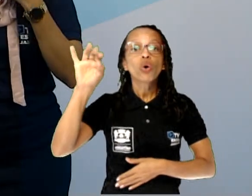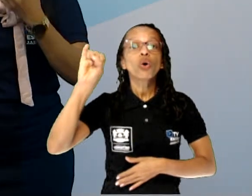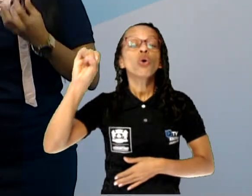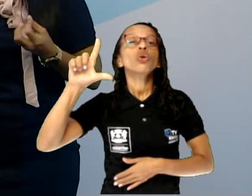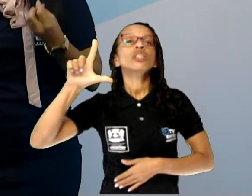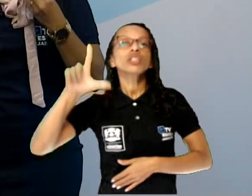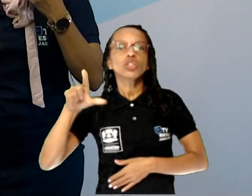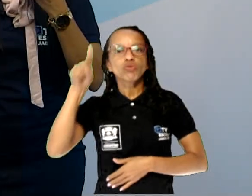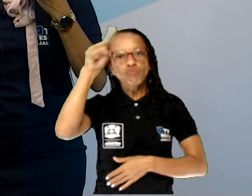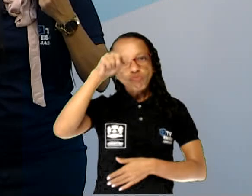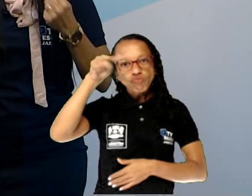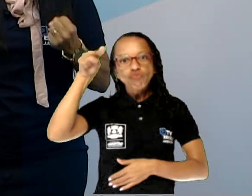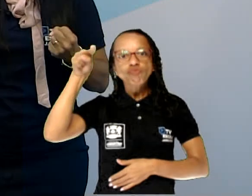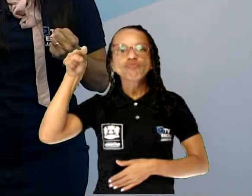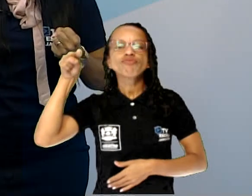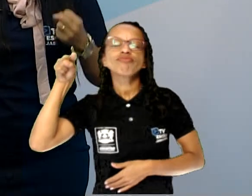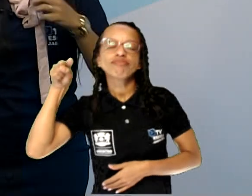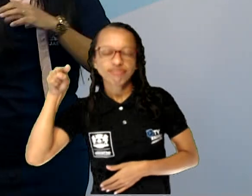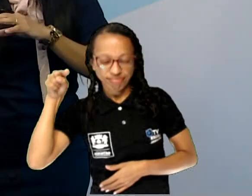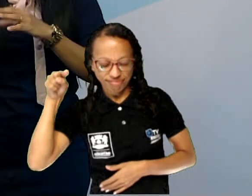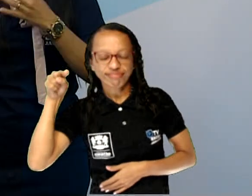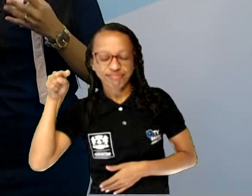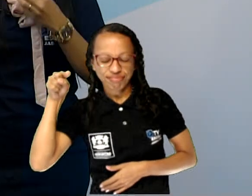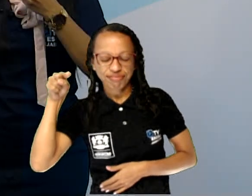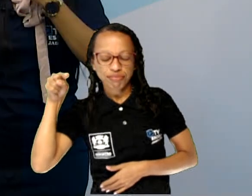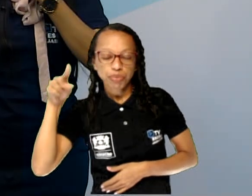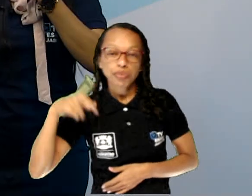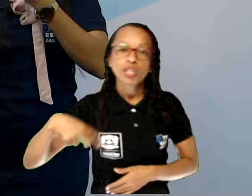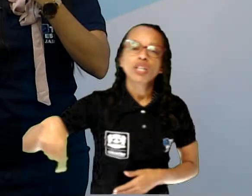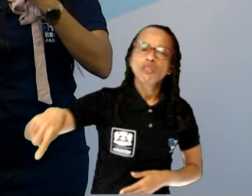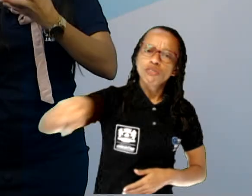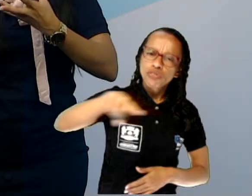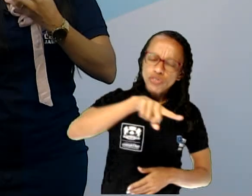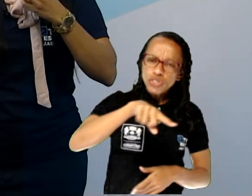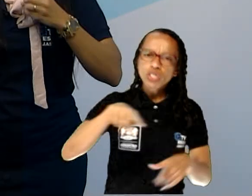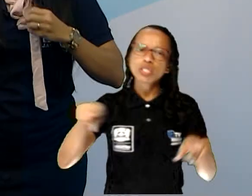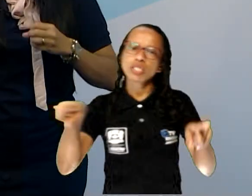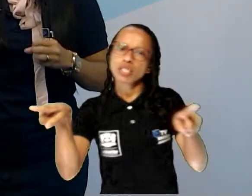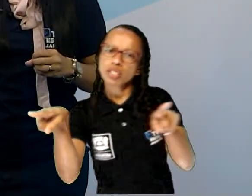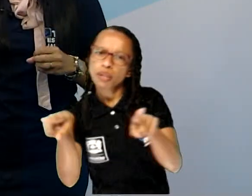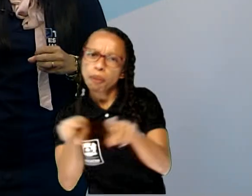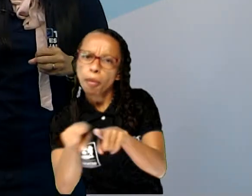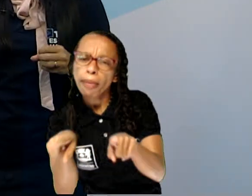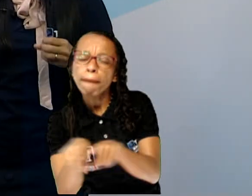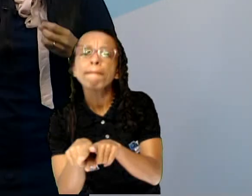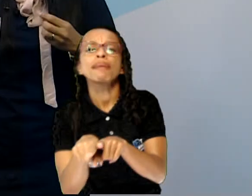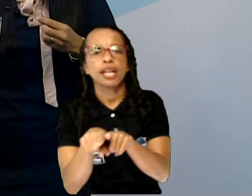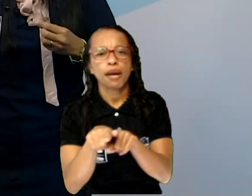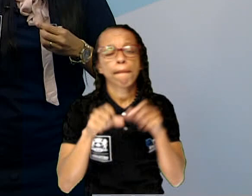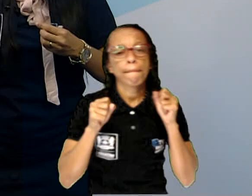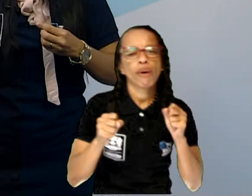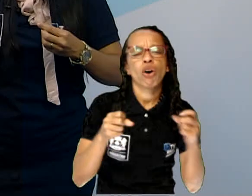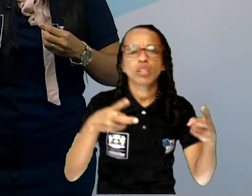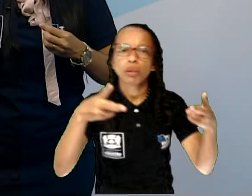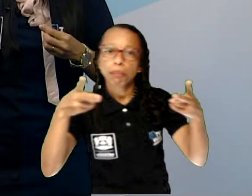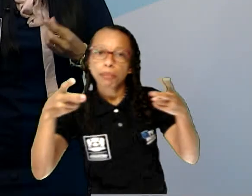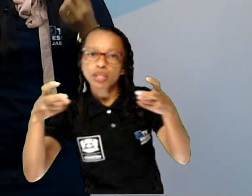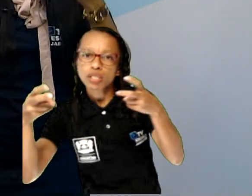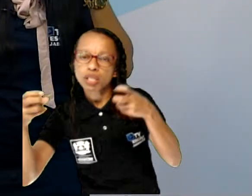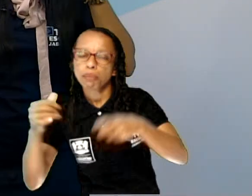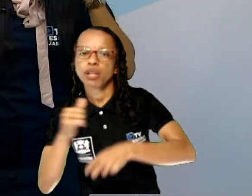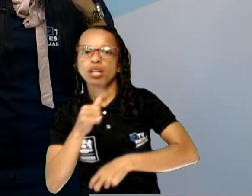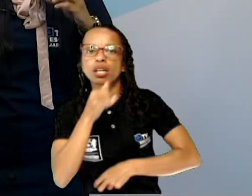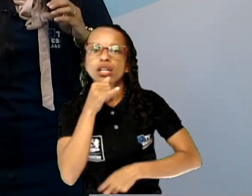som do E é um som mais fechado. E na fala, quando eu estou falando você percebe isso. Mas para outra pessoa ler